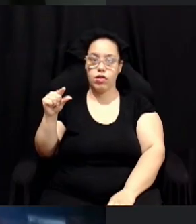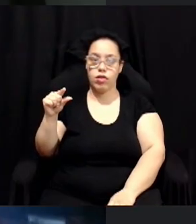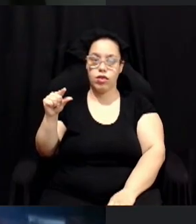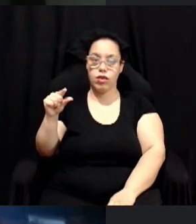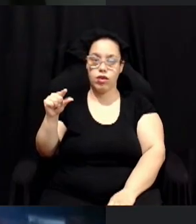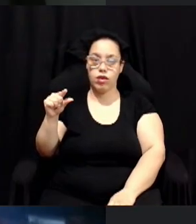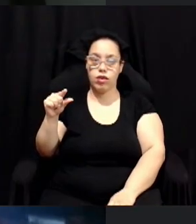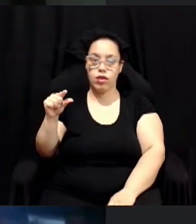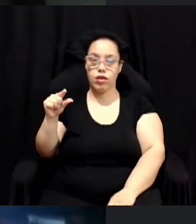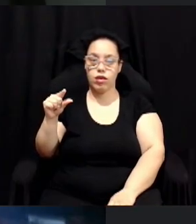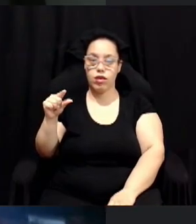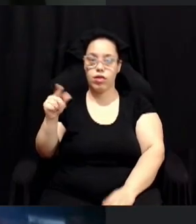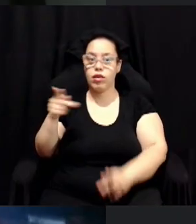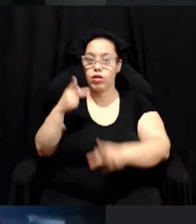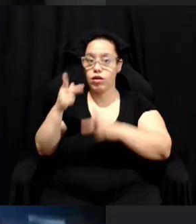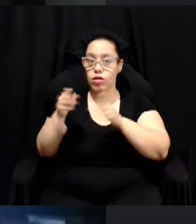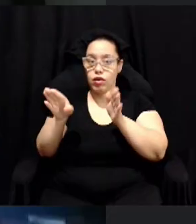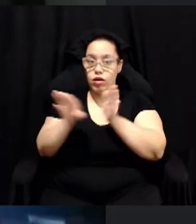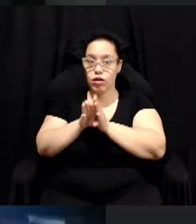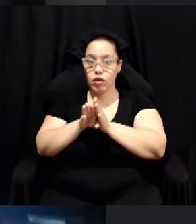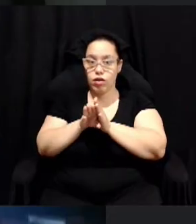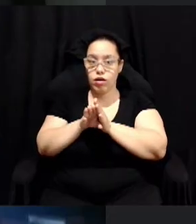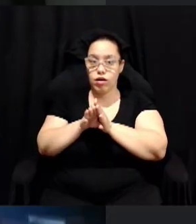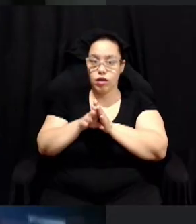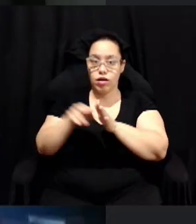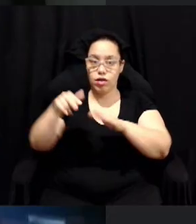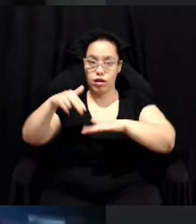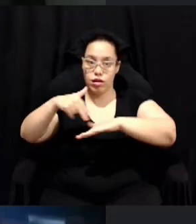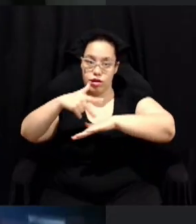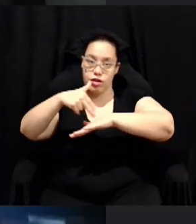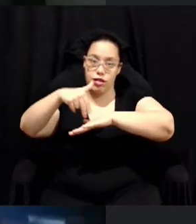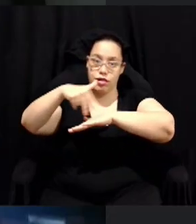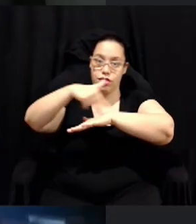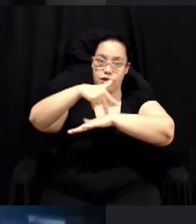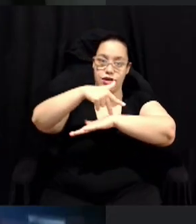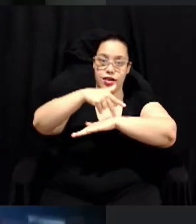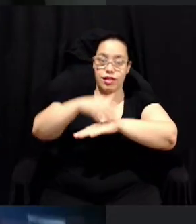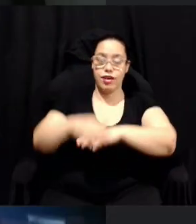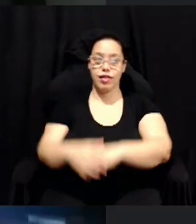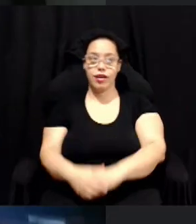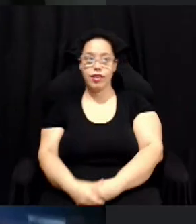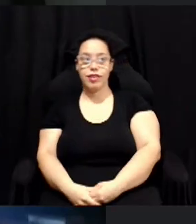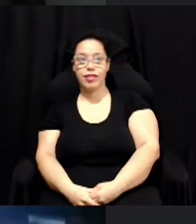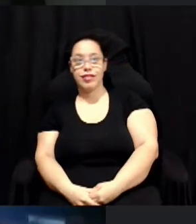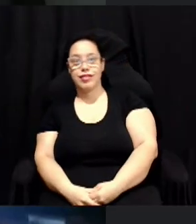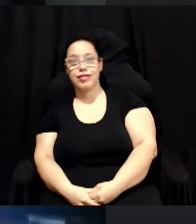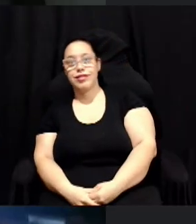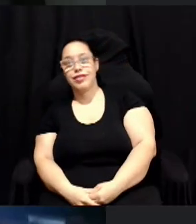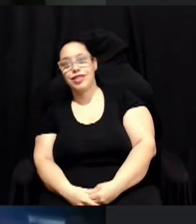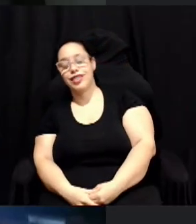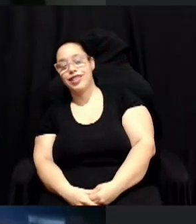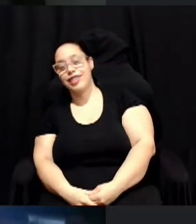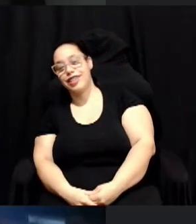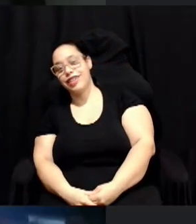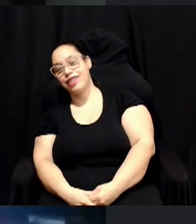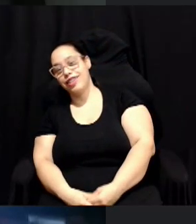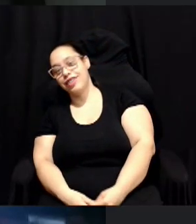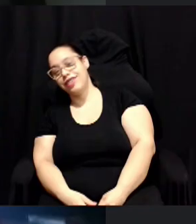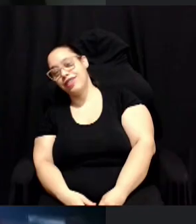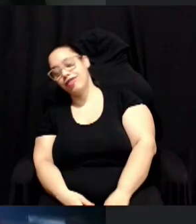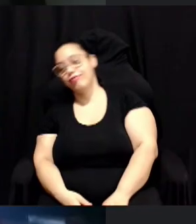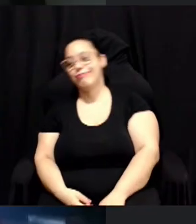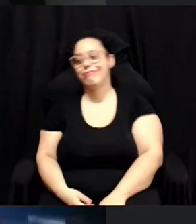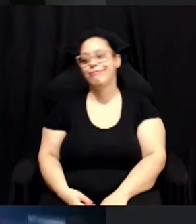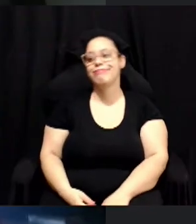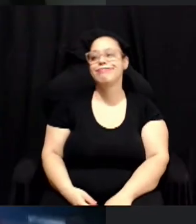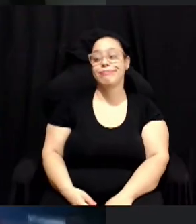eu falo que eu chego igual uma modelo desfilando e saio igual um poste rebocado, mas isso é tudo brincadeira. Porque, assim, a forma como a gente lida com a